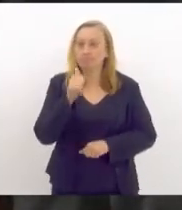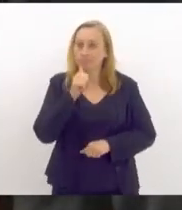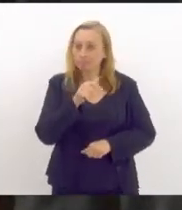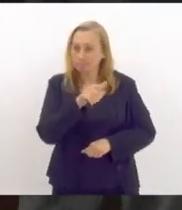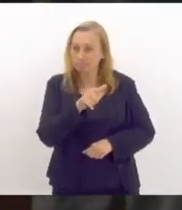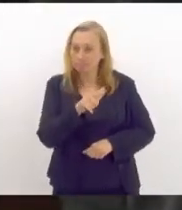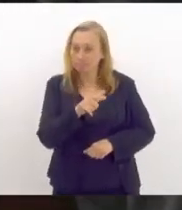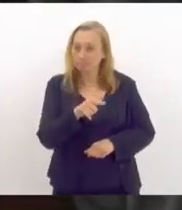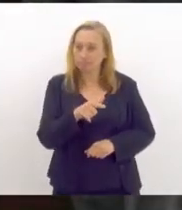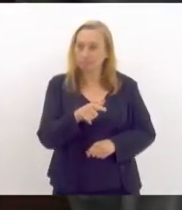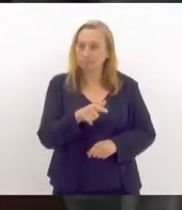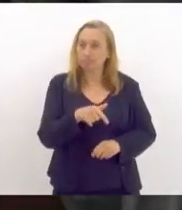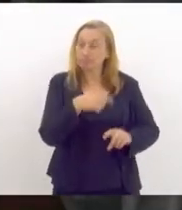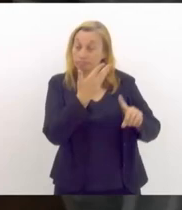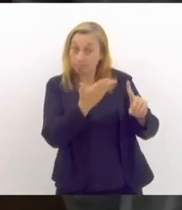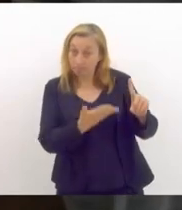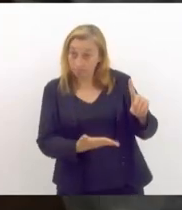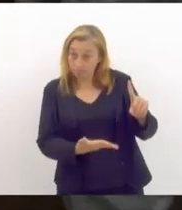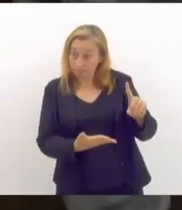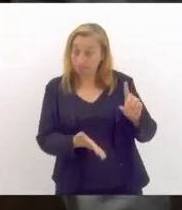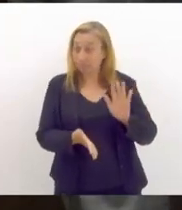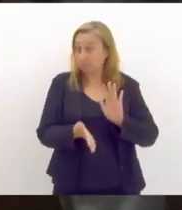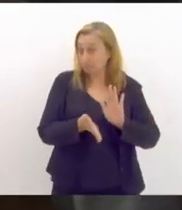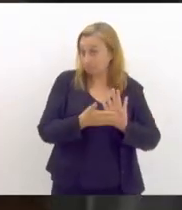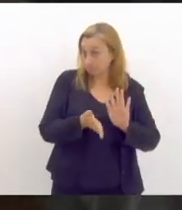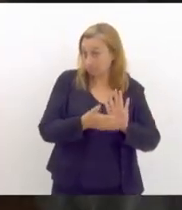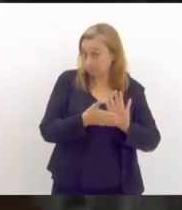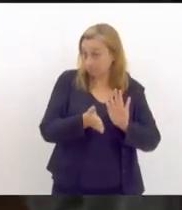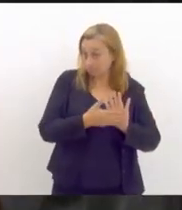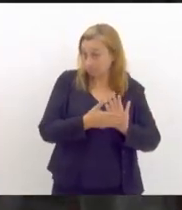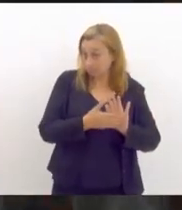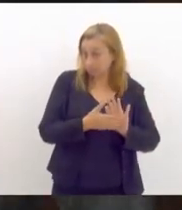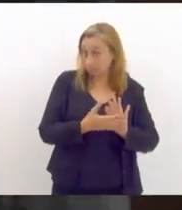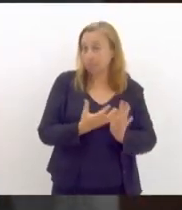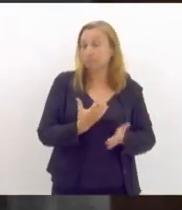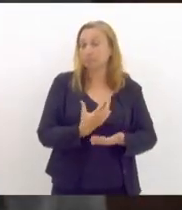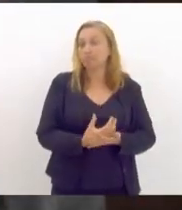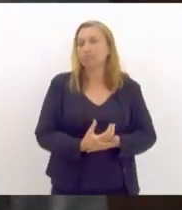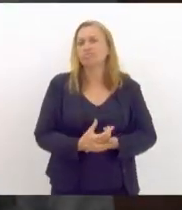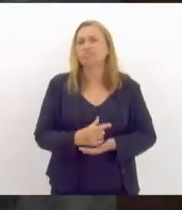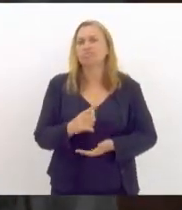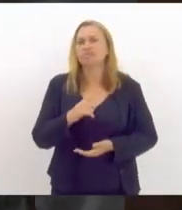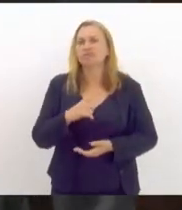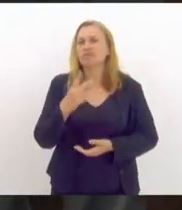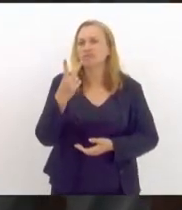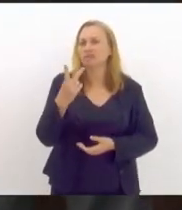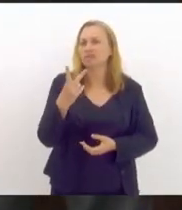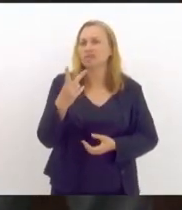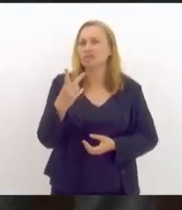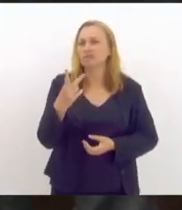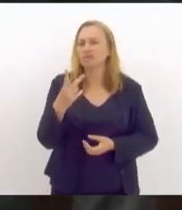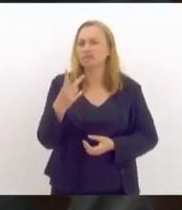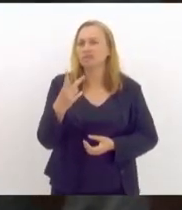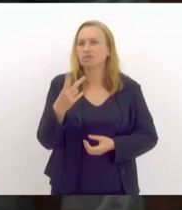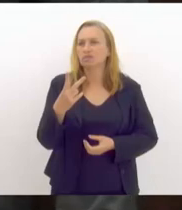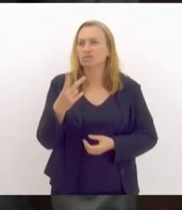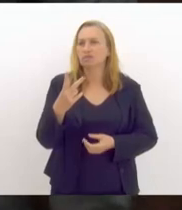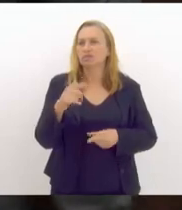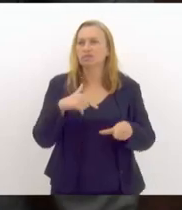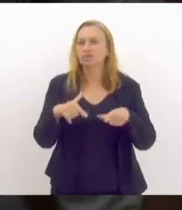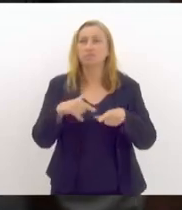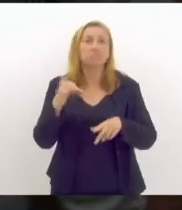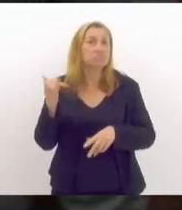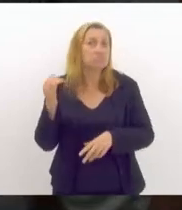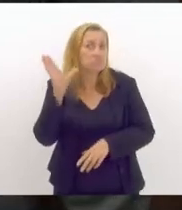sendo proposta aqui o recebimento ela tem duas obras interessantíssimas né